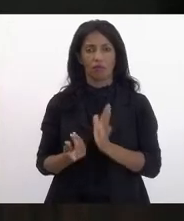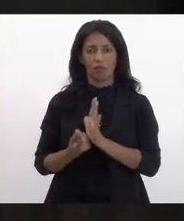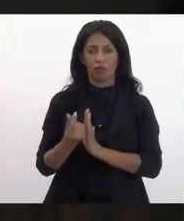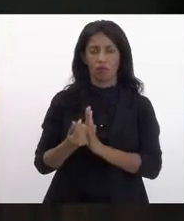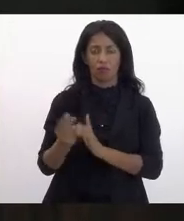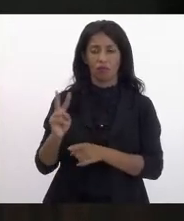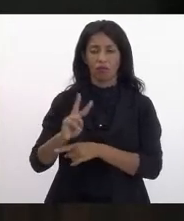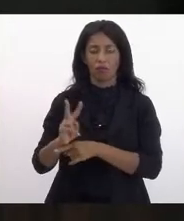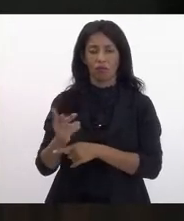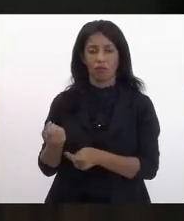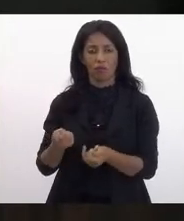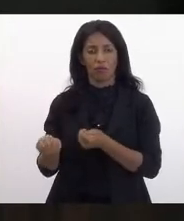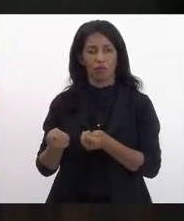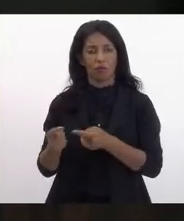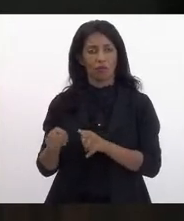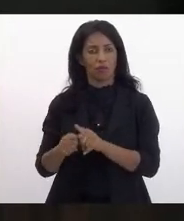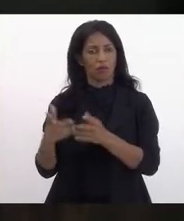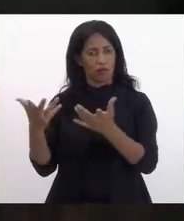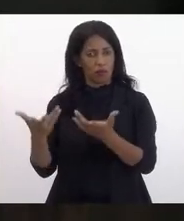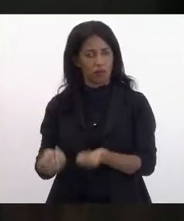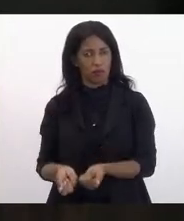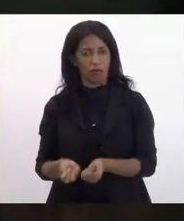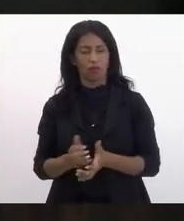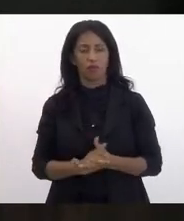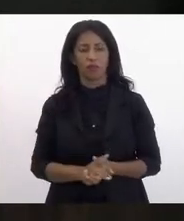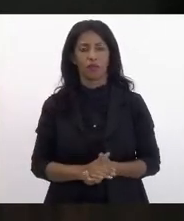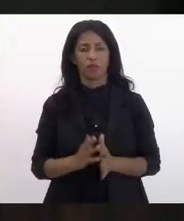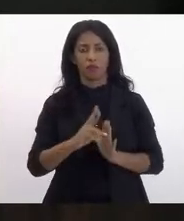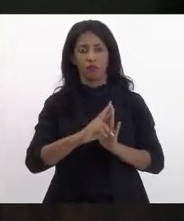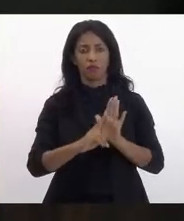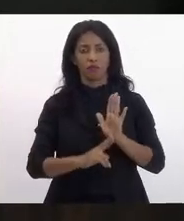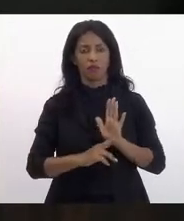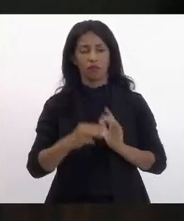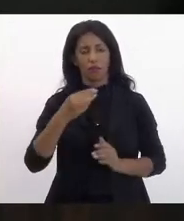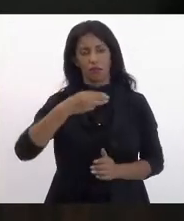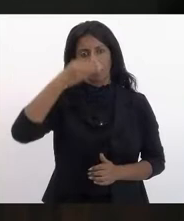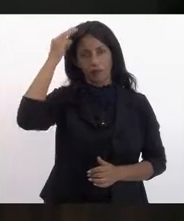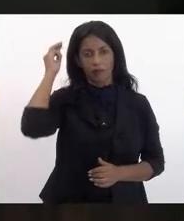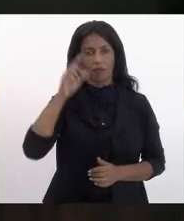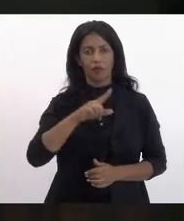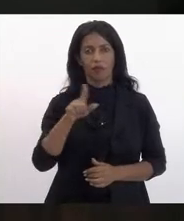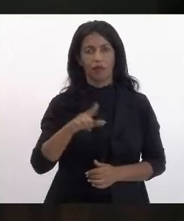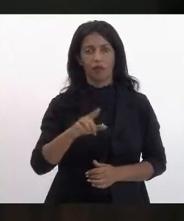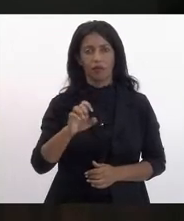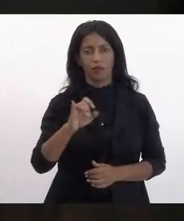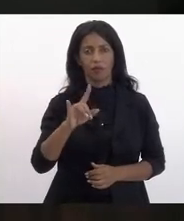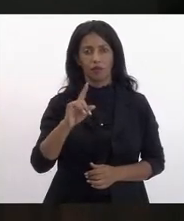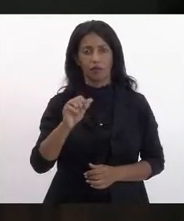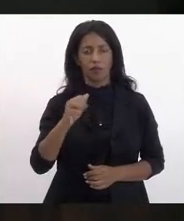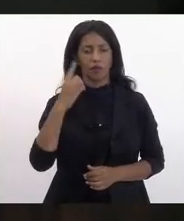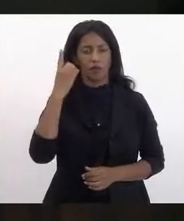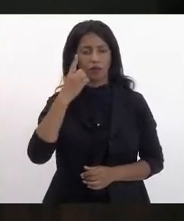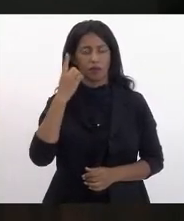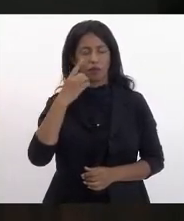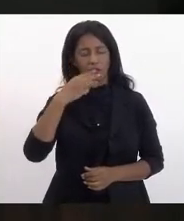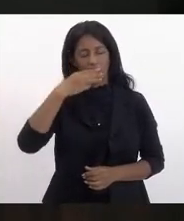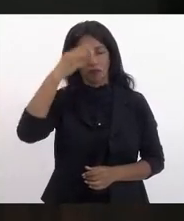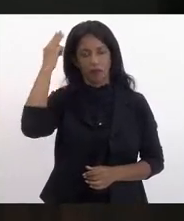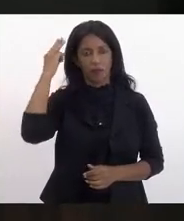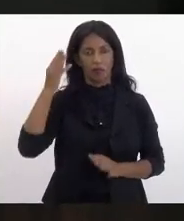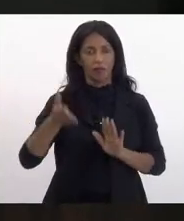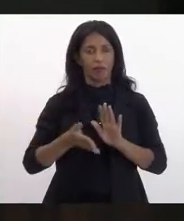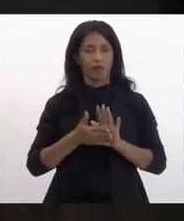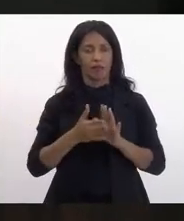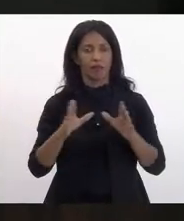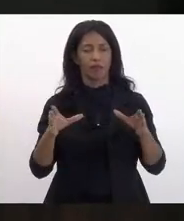Finanças, Fiscalização Financeira e Controle, favorável. Relatores, deputado Márcio Pacheco, Zeidan, deputado Márcio Pacheco. Para